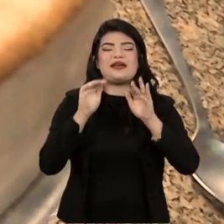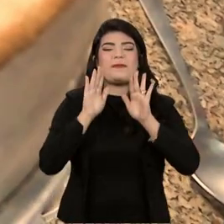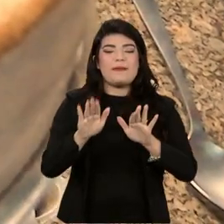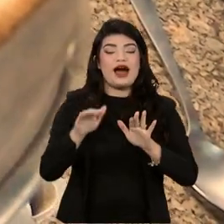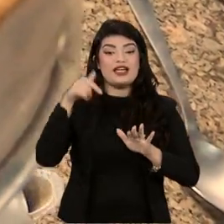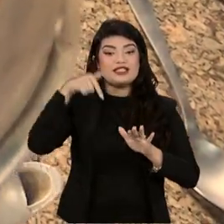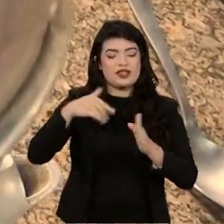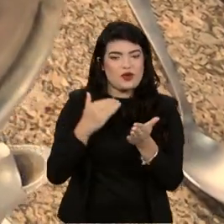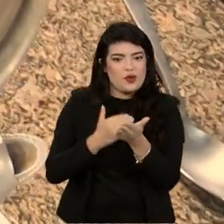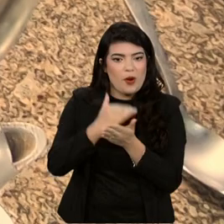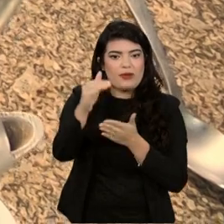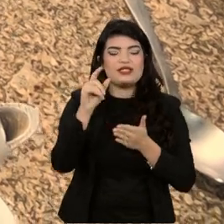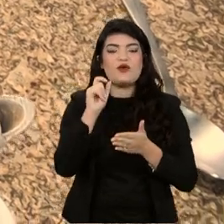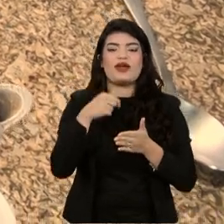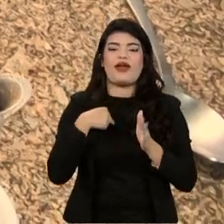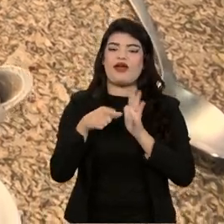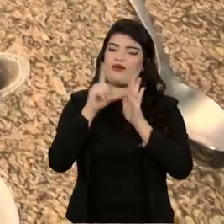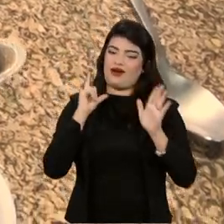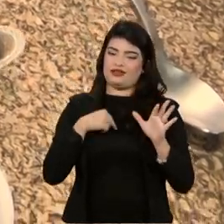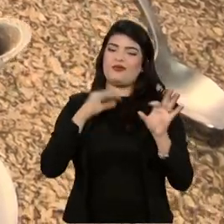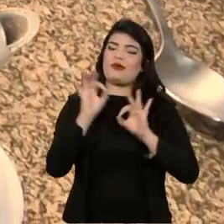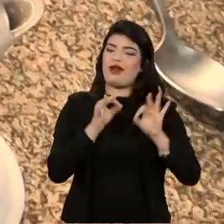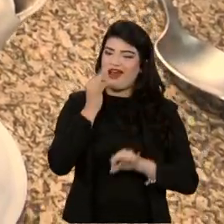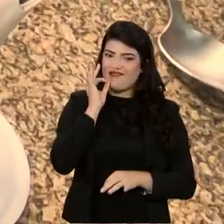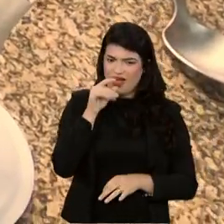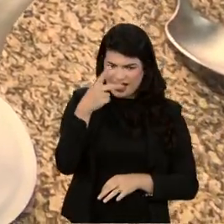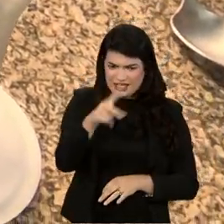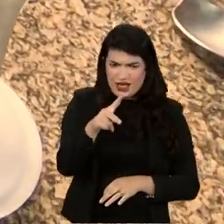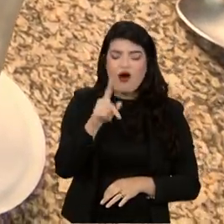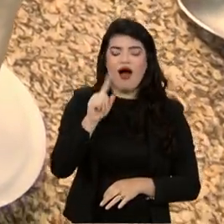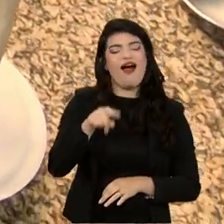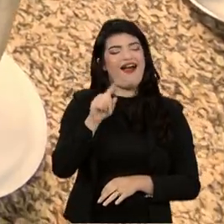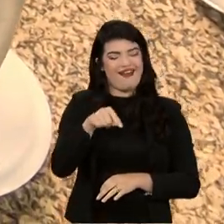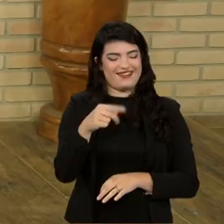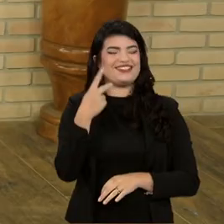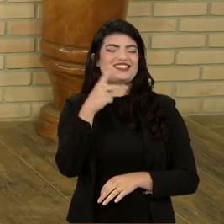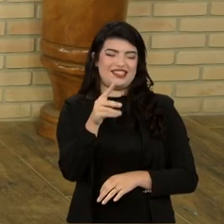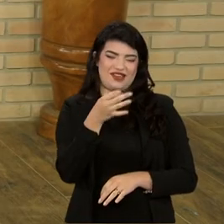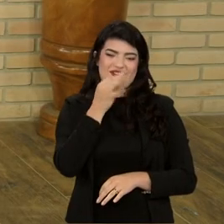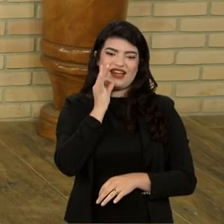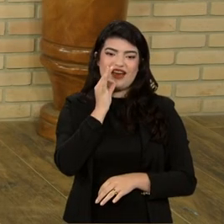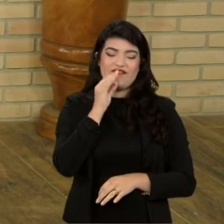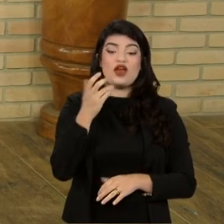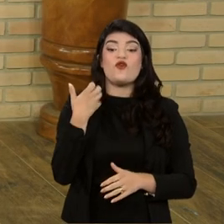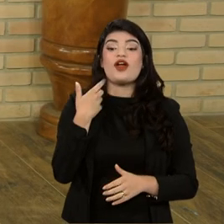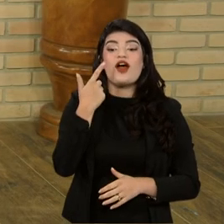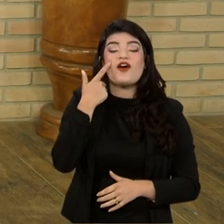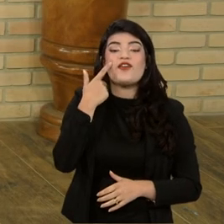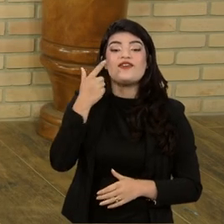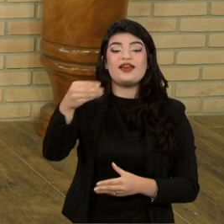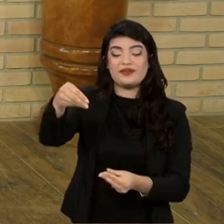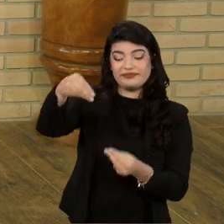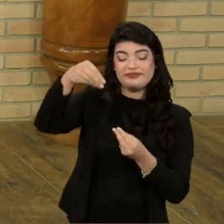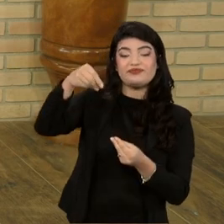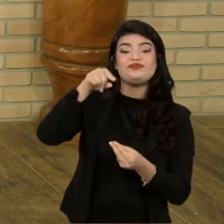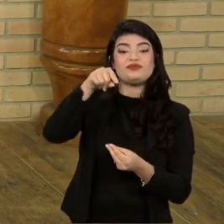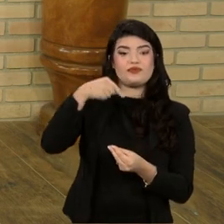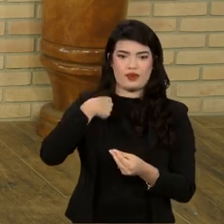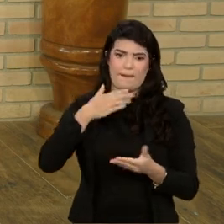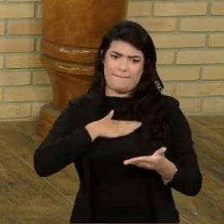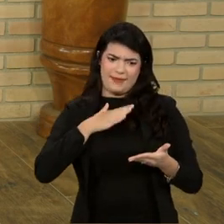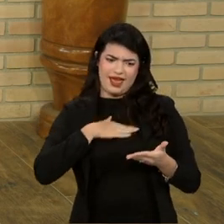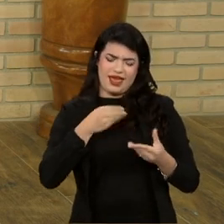aqui o programa fazendo um cafezinho... Esse café é o seu, né? É, esse é o Paulinho, meu. Dá aqui pra mim, quero ver. Mas o café é meu,